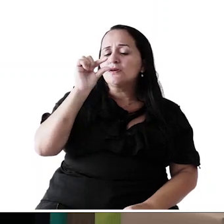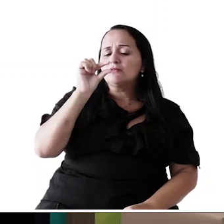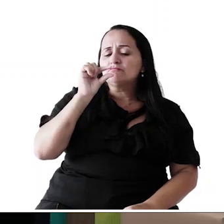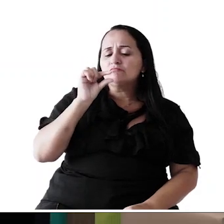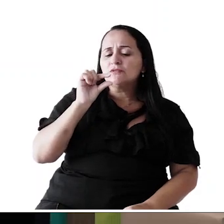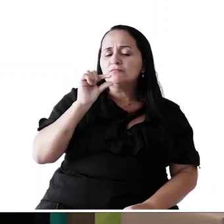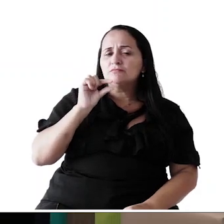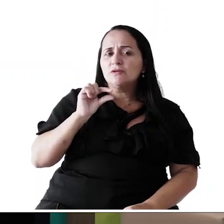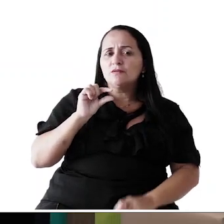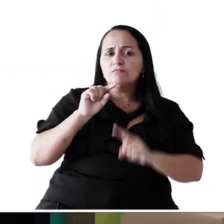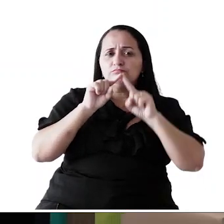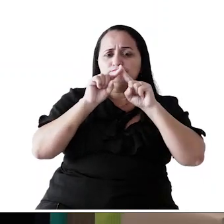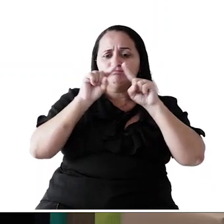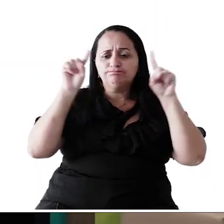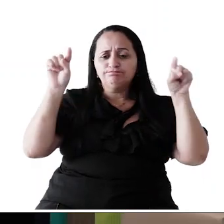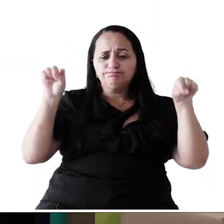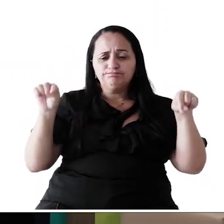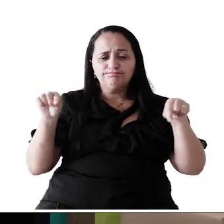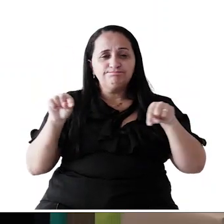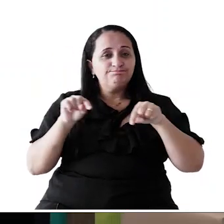3 partes de uma divisão